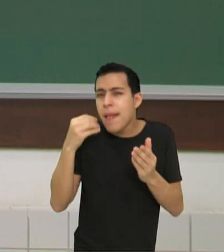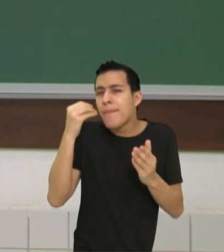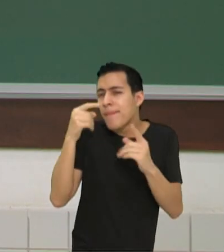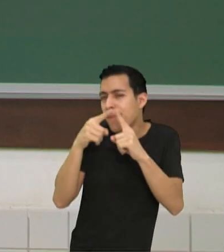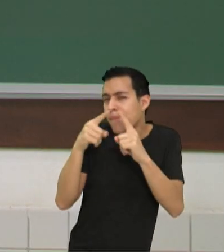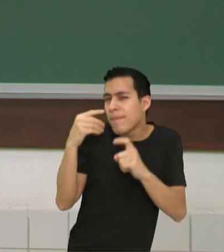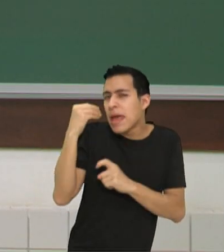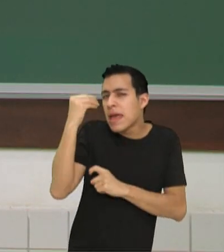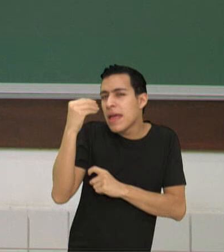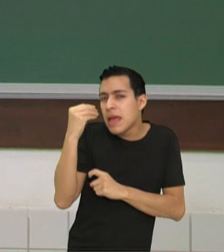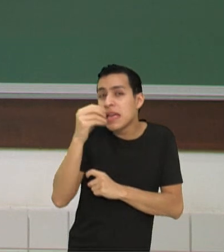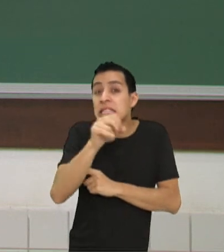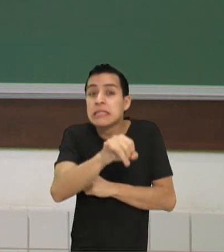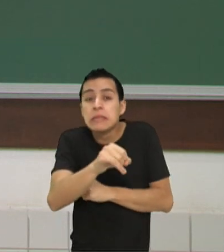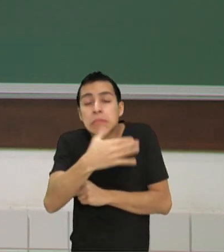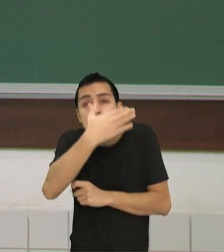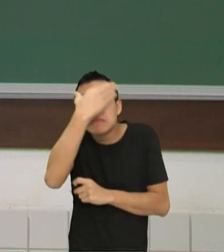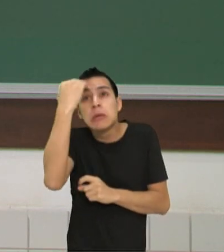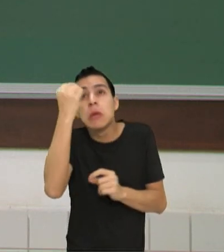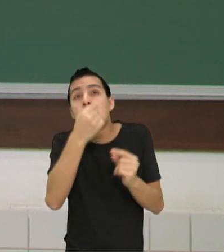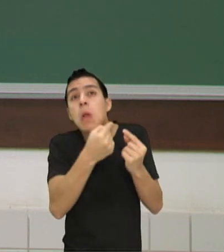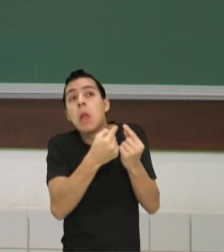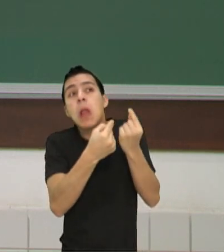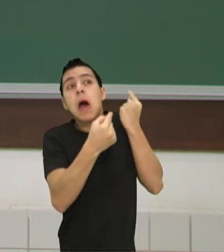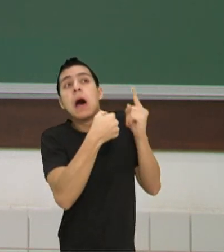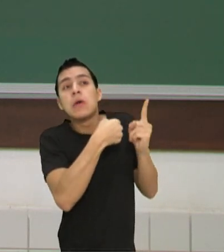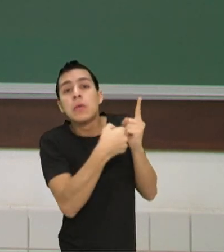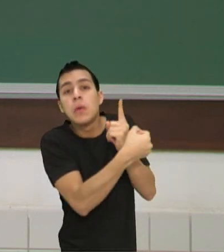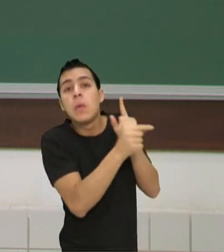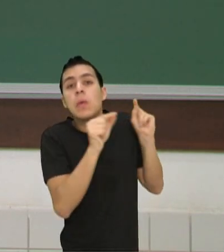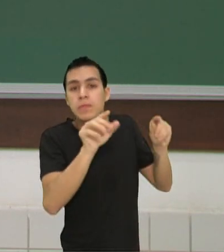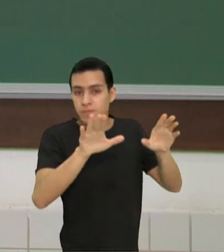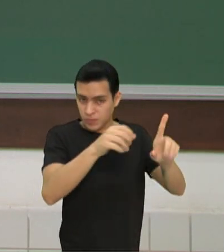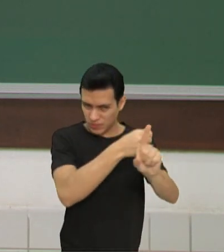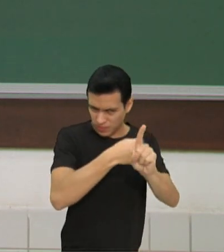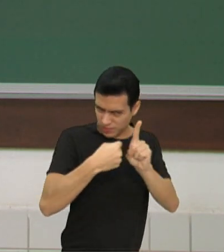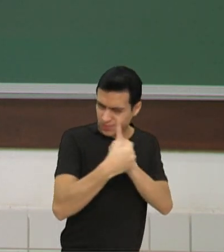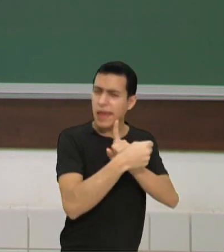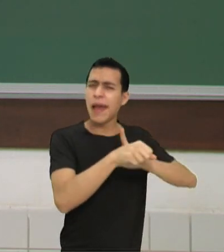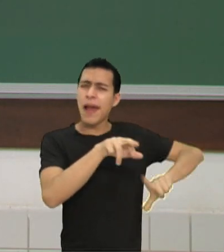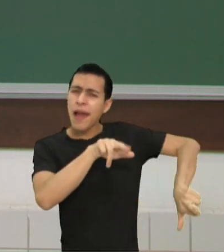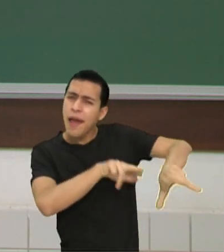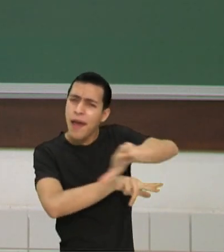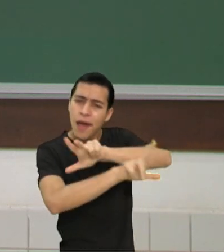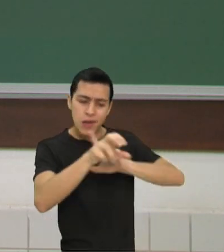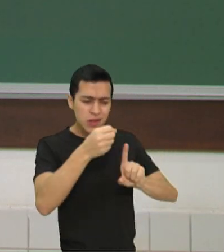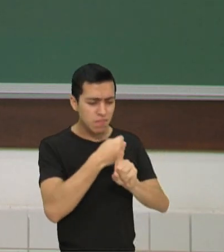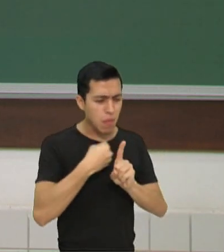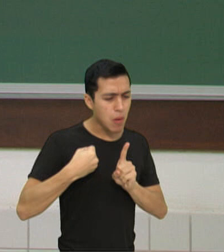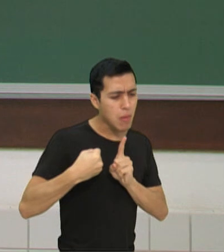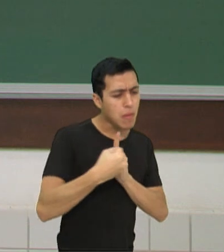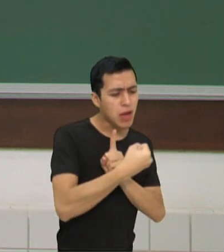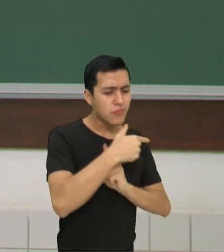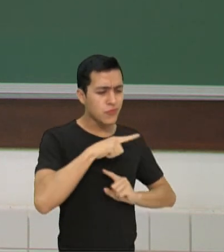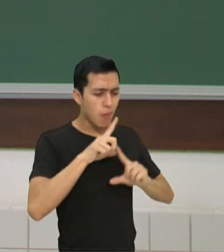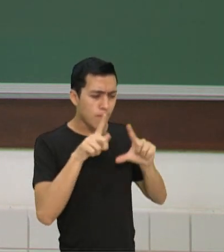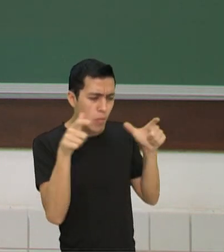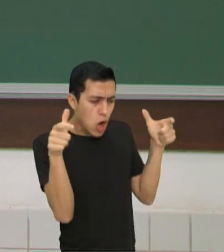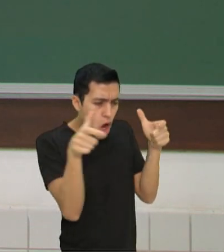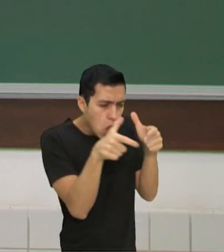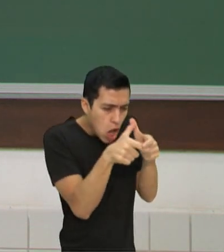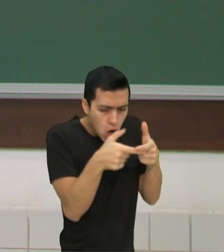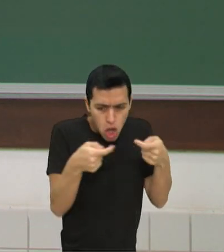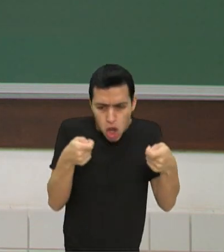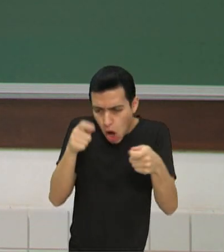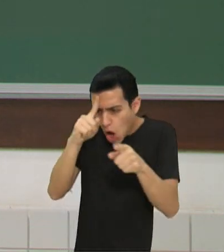não lembrar o que era essa sociedade. Bom, a gente viu, a sociedade era diferente, a sociedade tinha uma minoria que